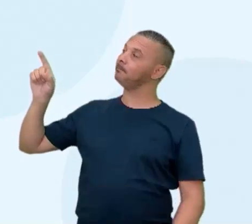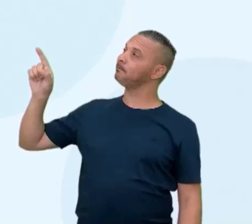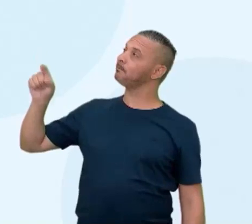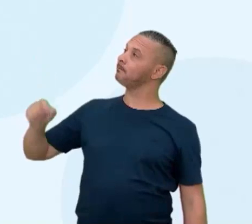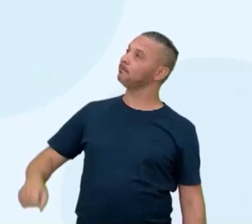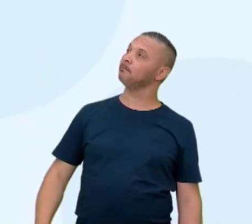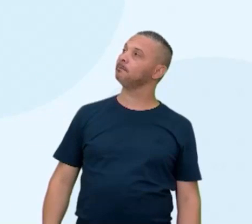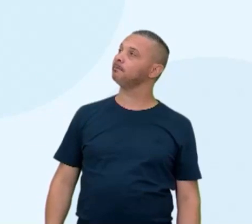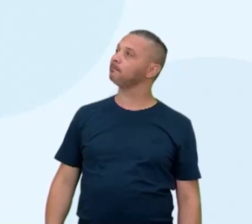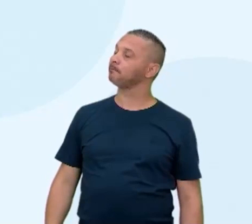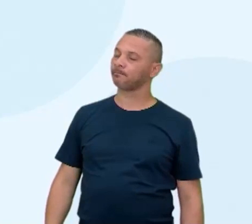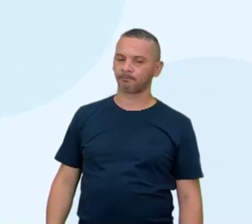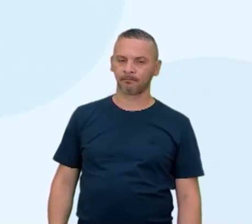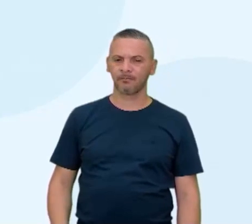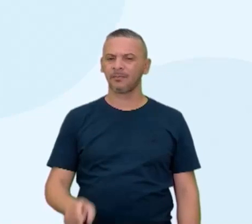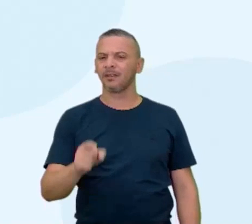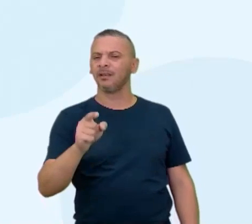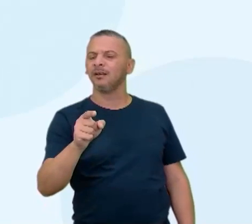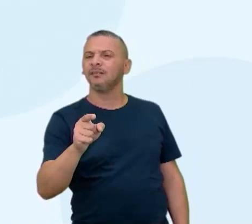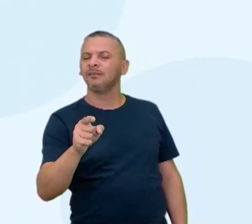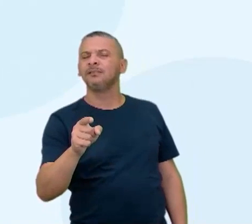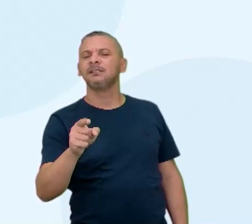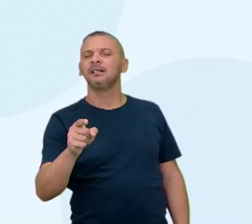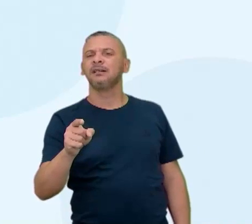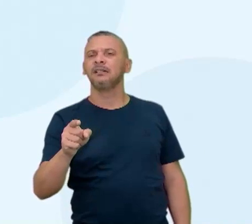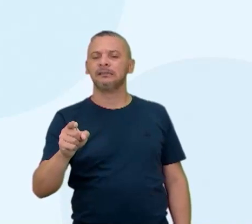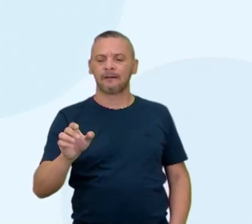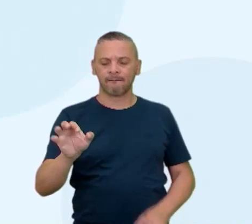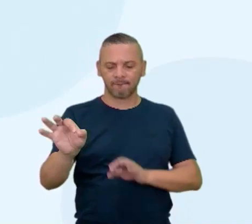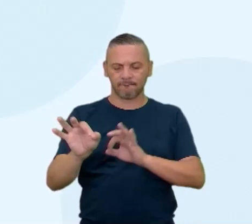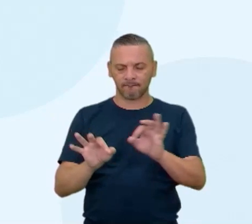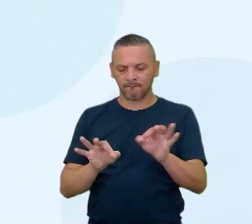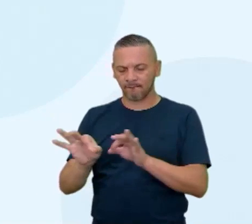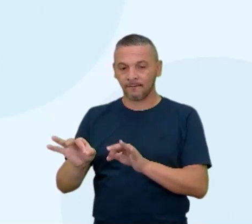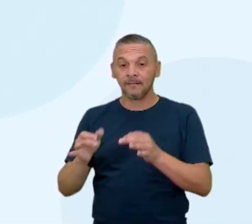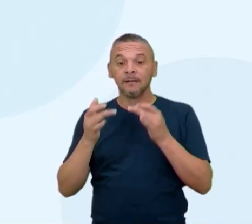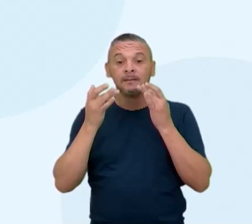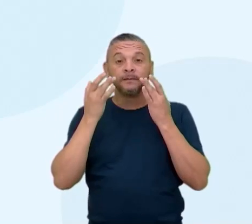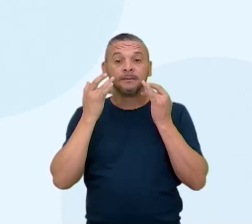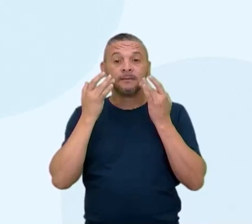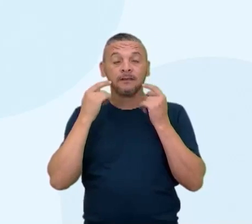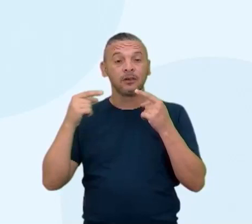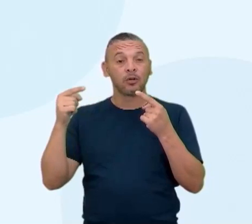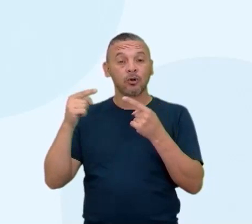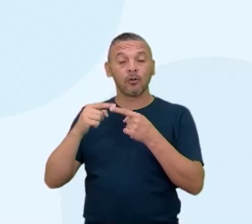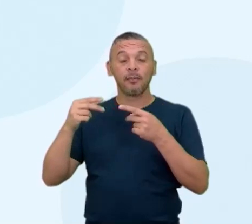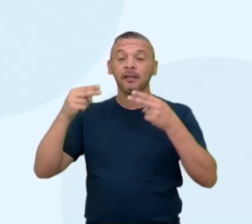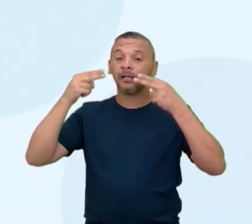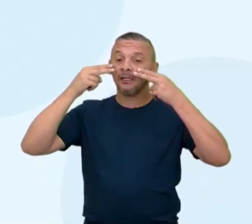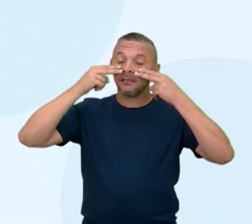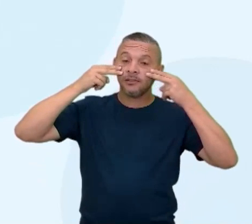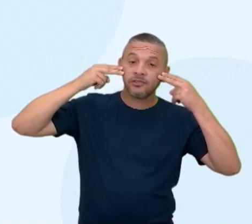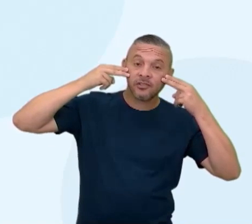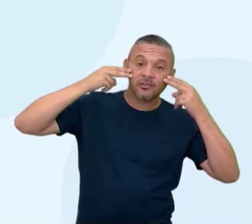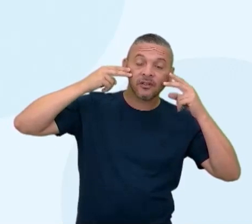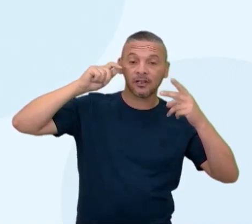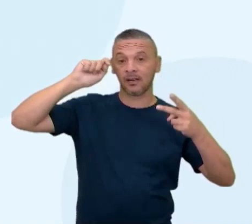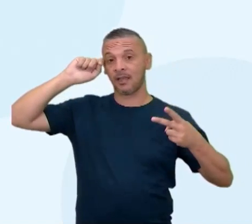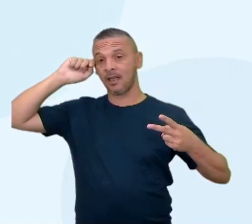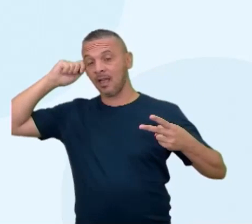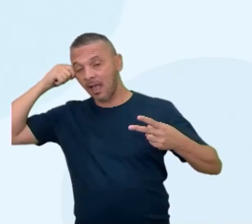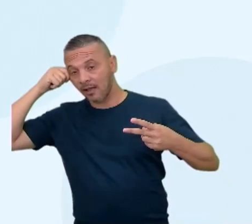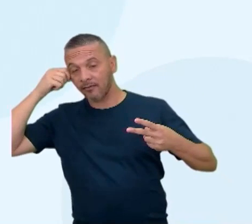primeiro momento. E se você fosse criar uma peça inspirada nas matrizes indígenas, africana ou afro-brasileira,